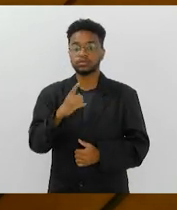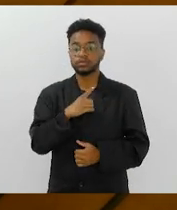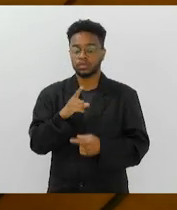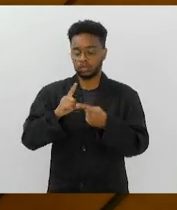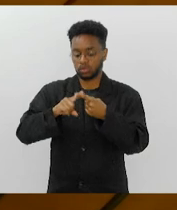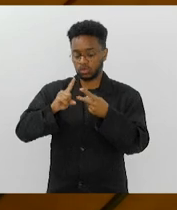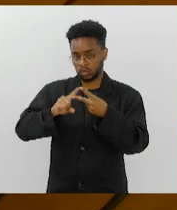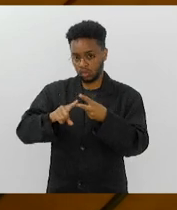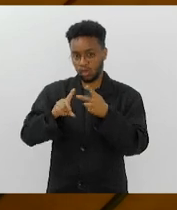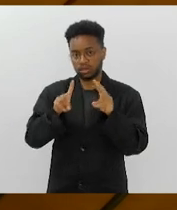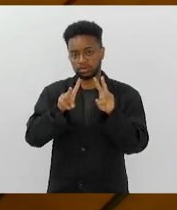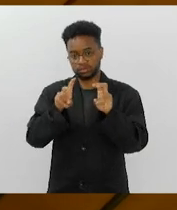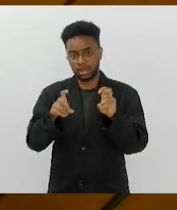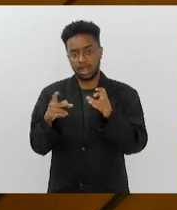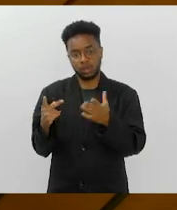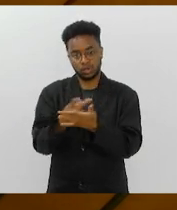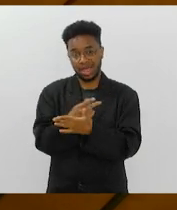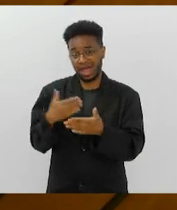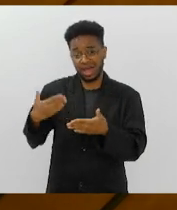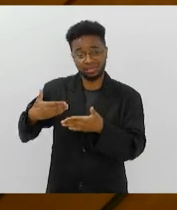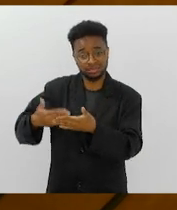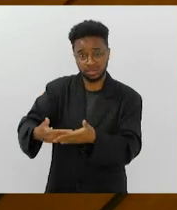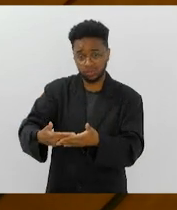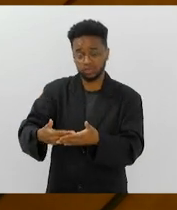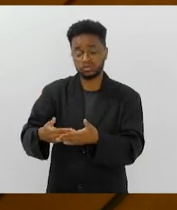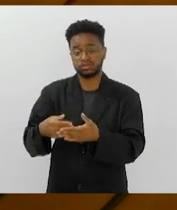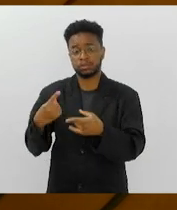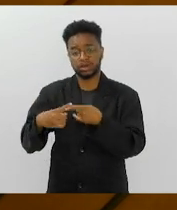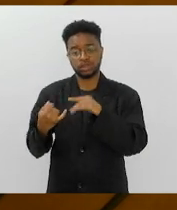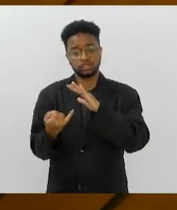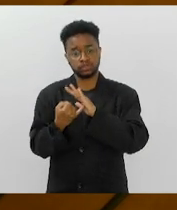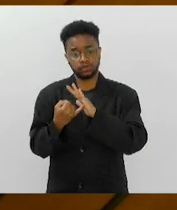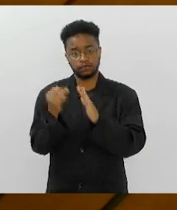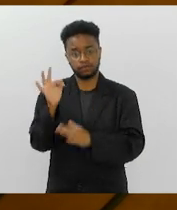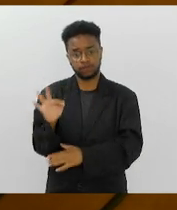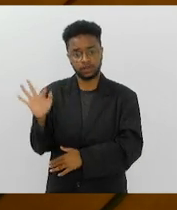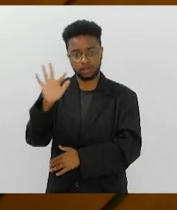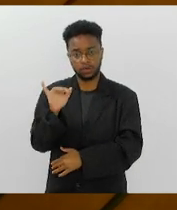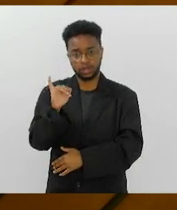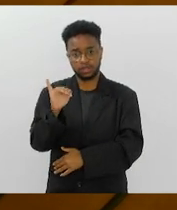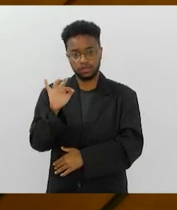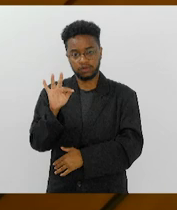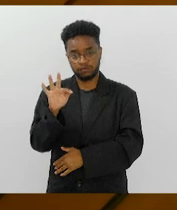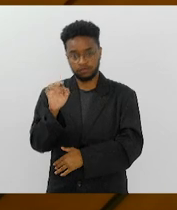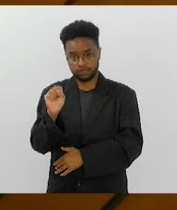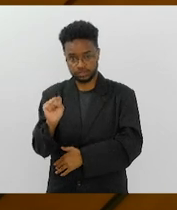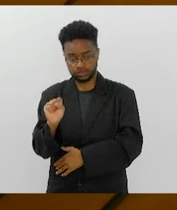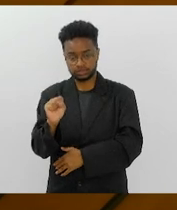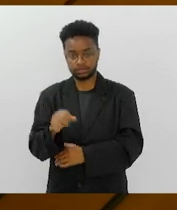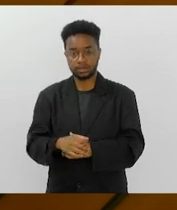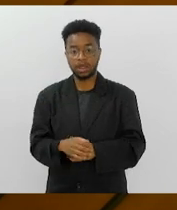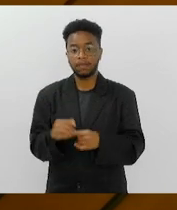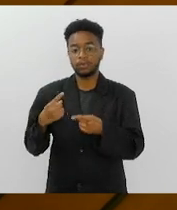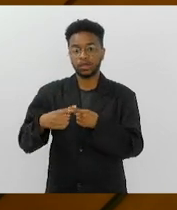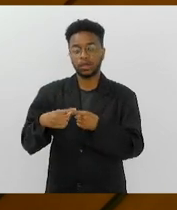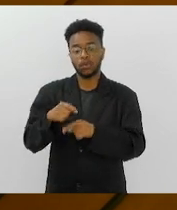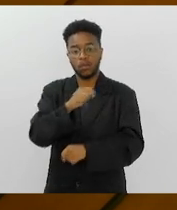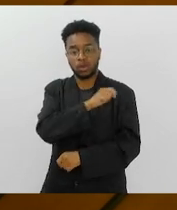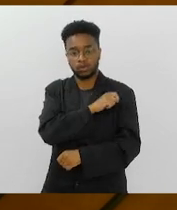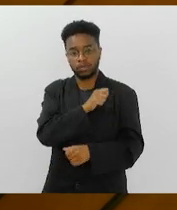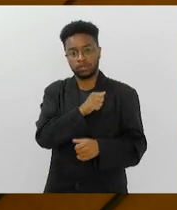casos, um eu estou lidando até hoje, que é numa instituição federal, no IFES. O aluno foi com a arma para a escola, e